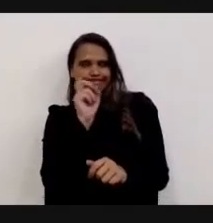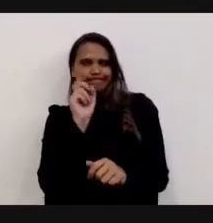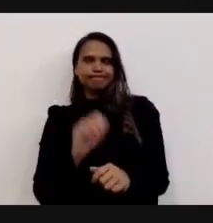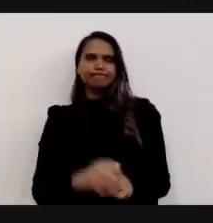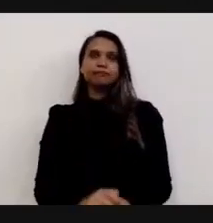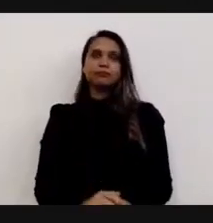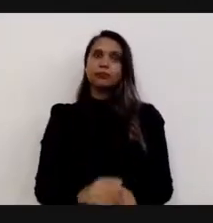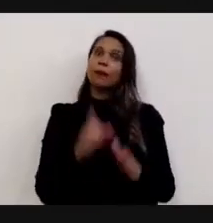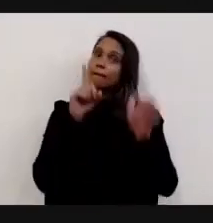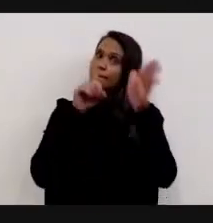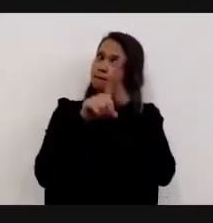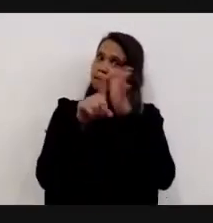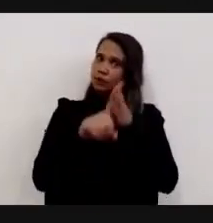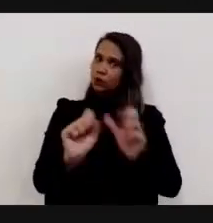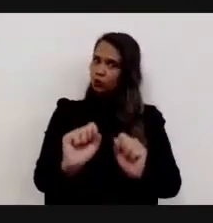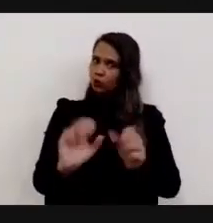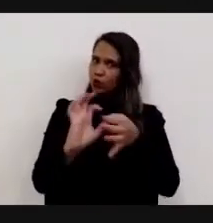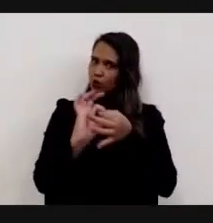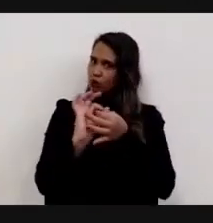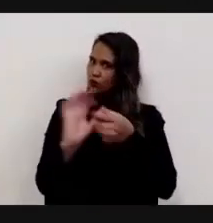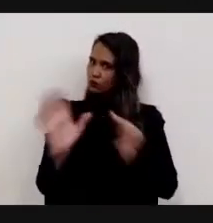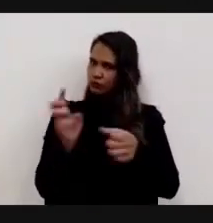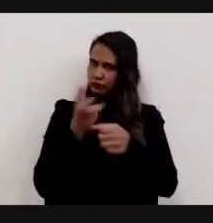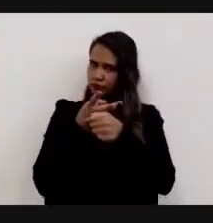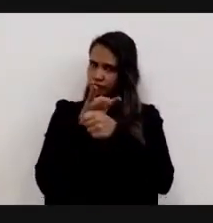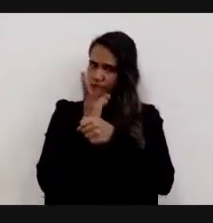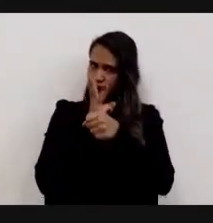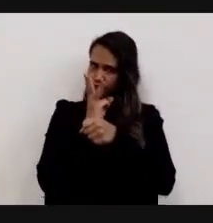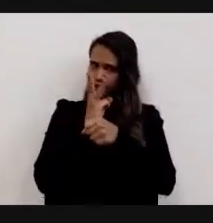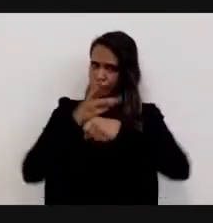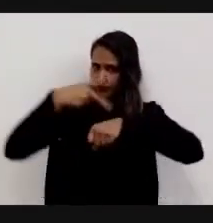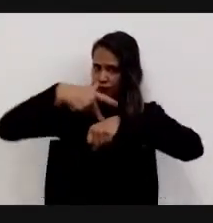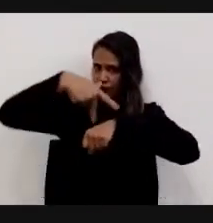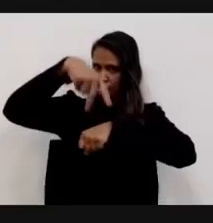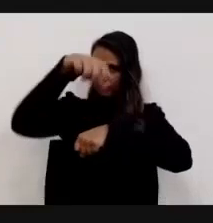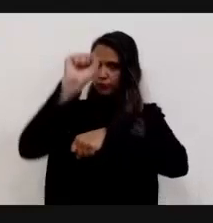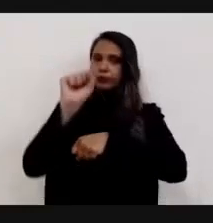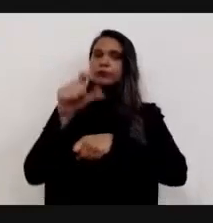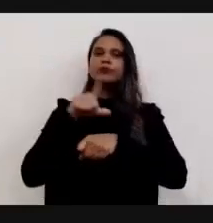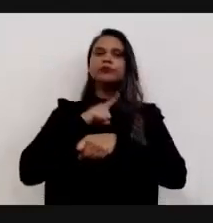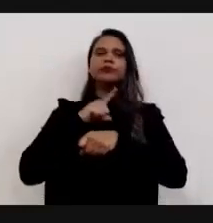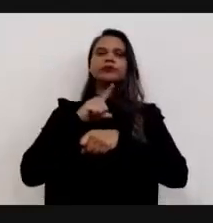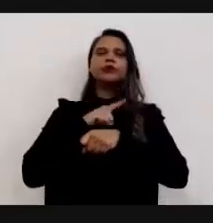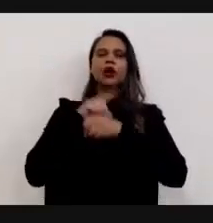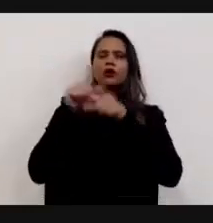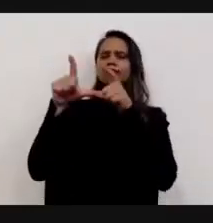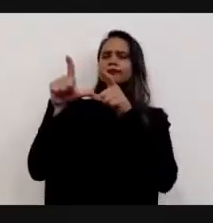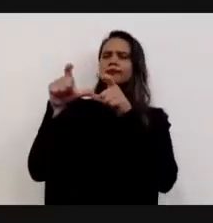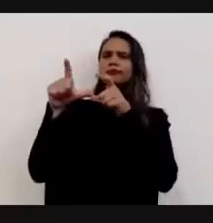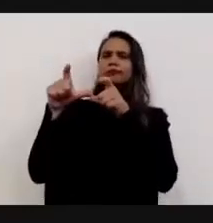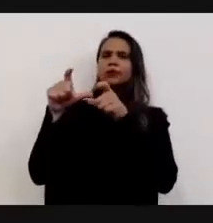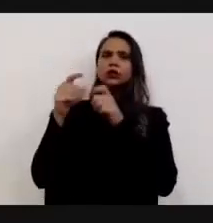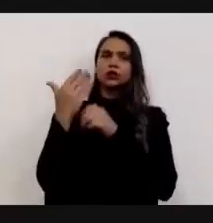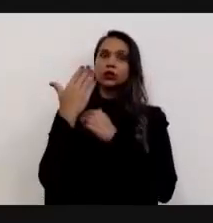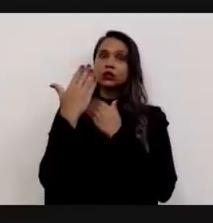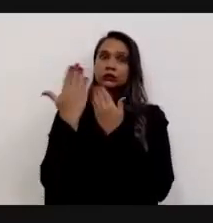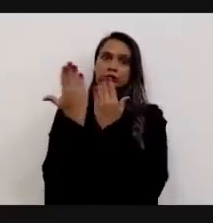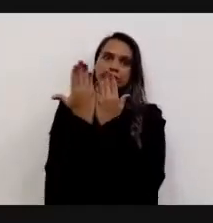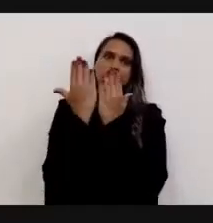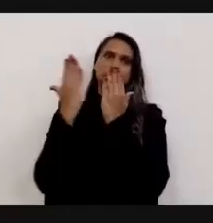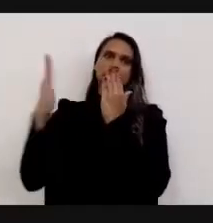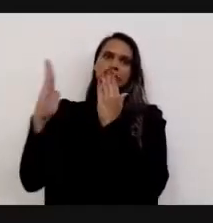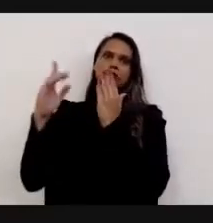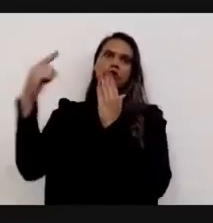ser feitas pelo WhatsApp da Coordenação de Pós-Graduação da Câmara. O QR Code está disponível na entrada do